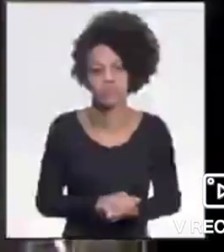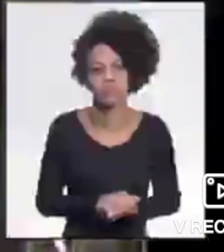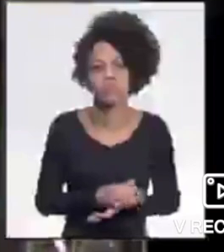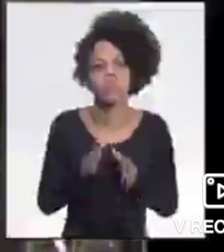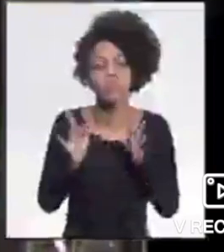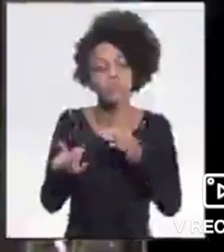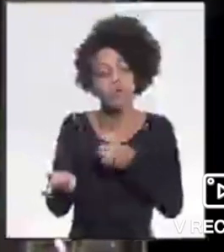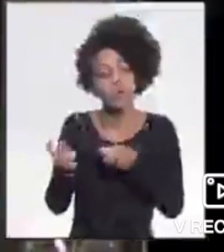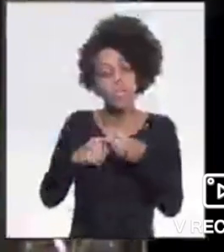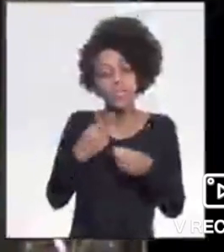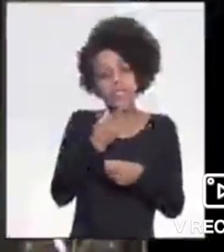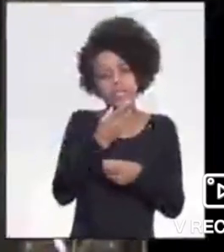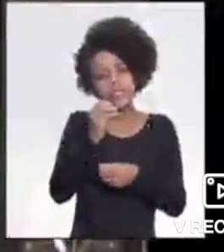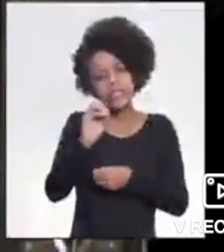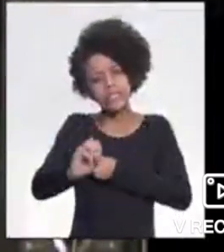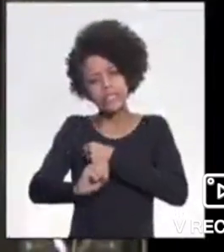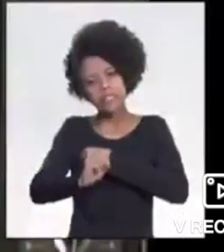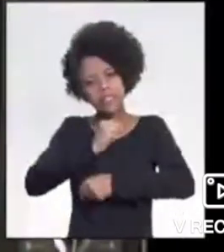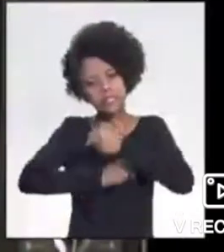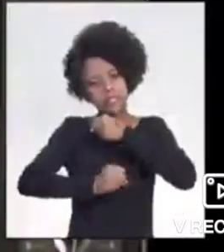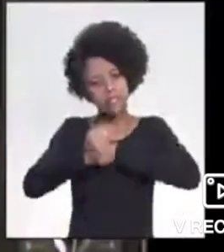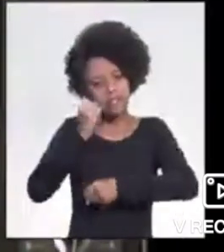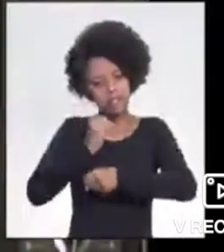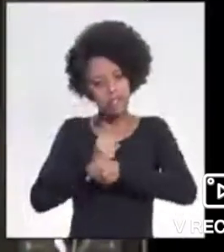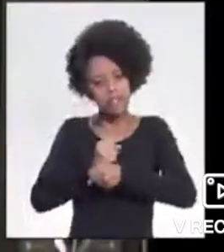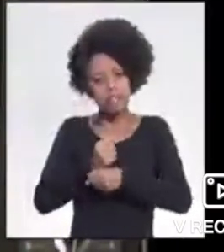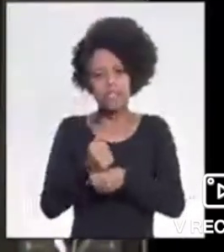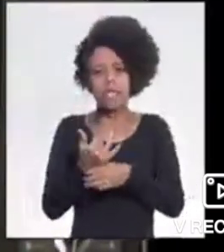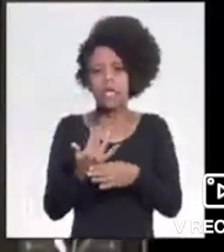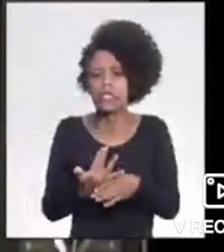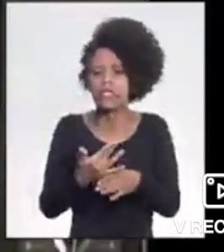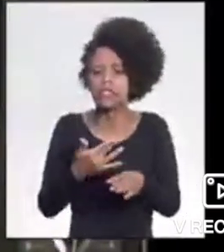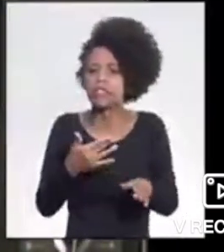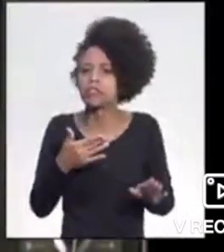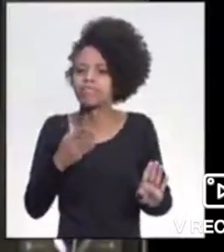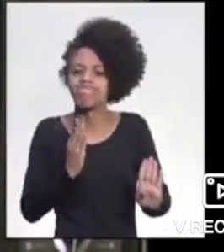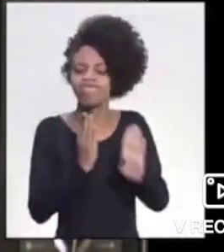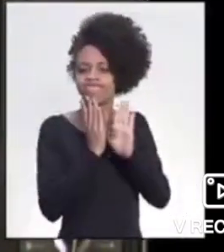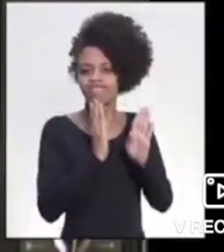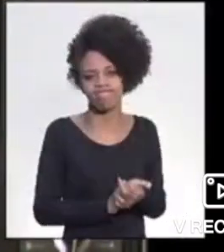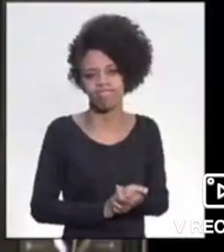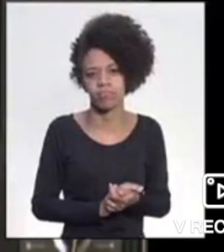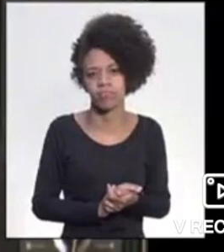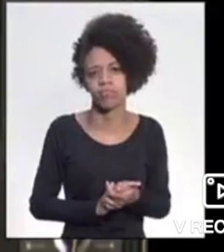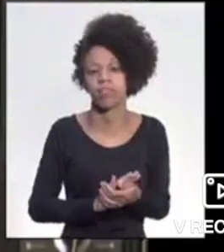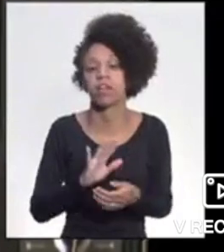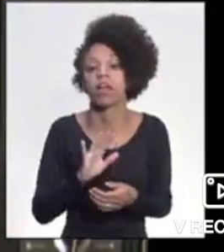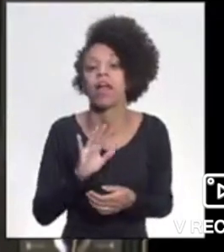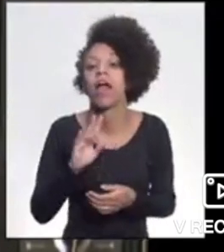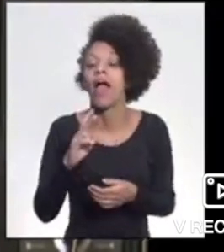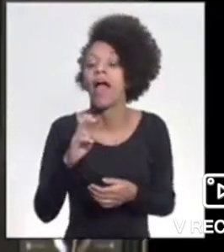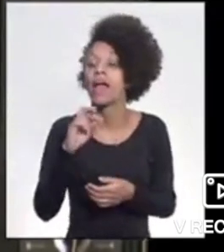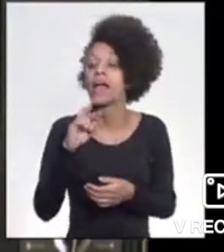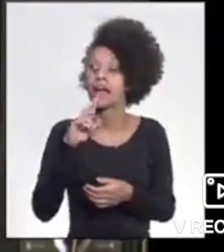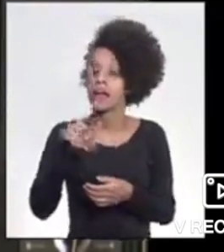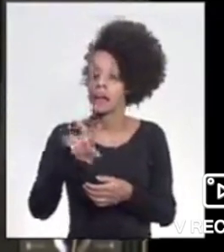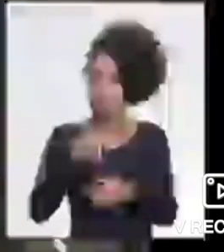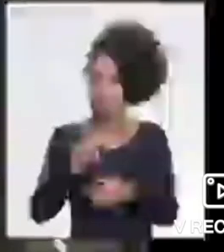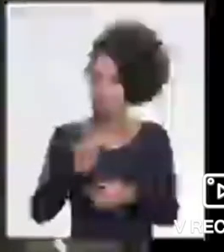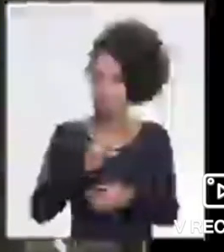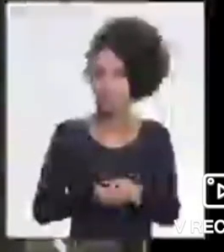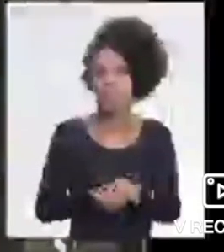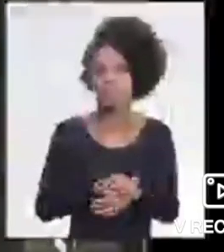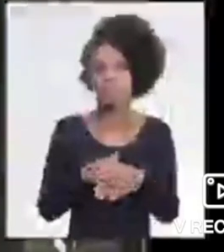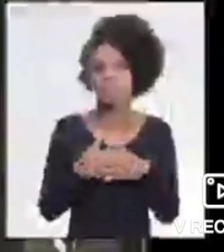Vamos voltar 10 anos no tempo para falar de um físico brilhante que cruzou o caminho de Thomson. Seu nome era Ernest Rutherford. De origem